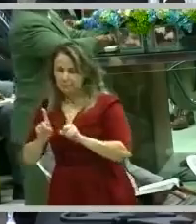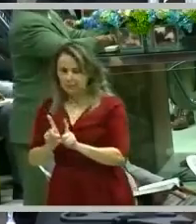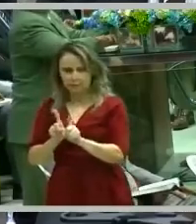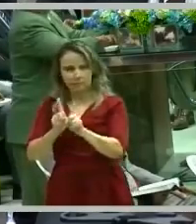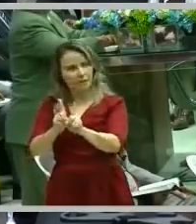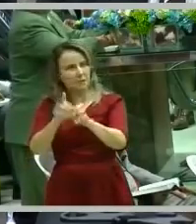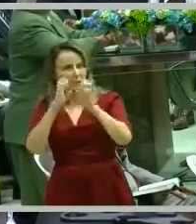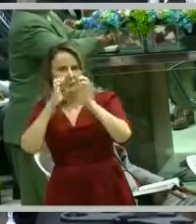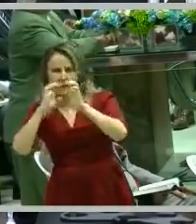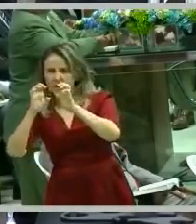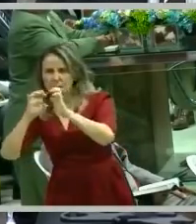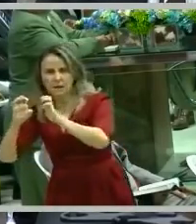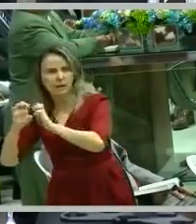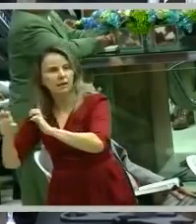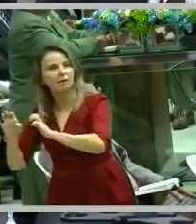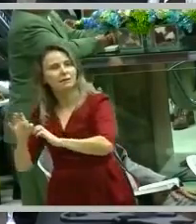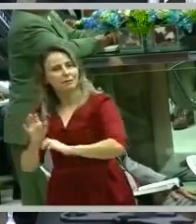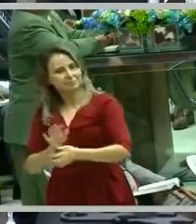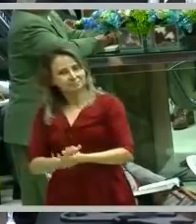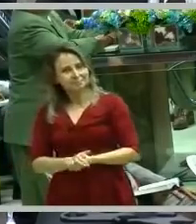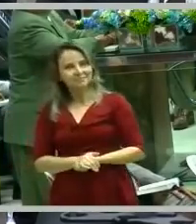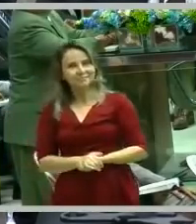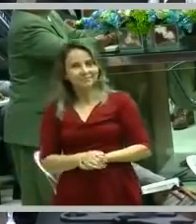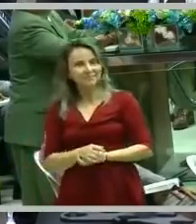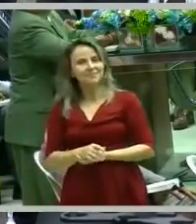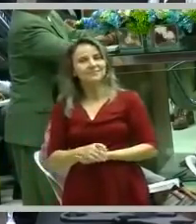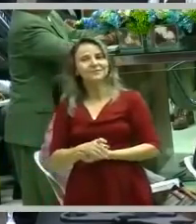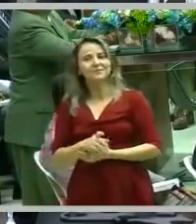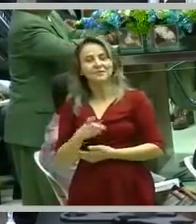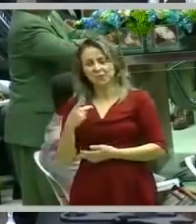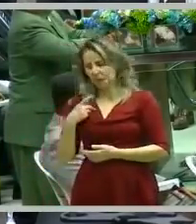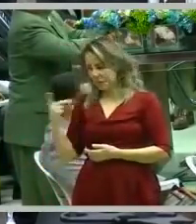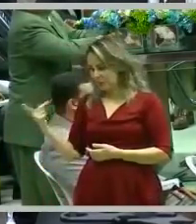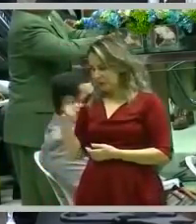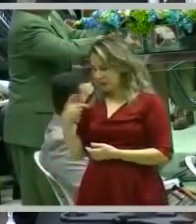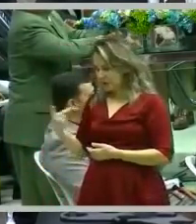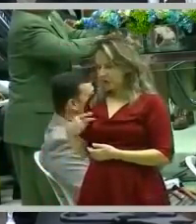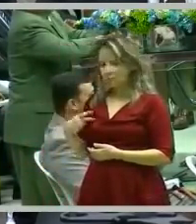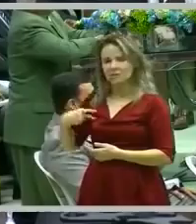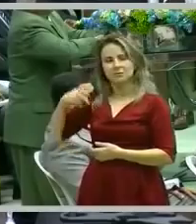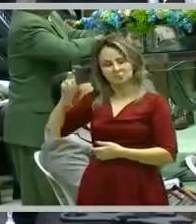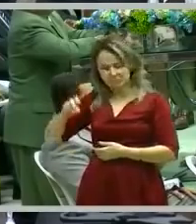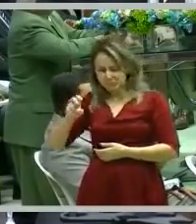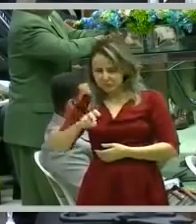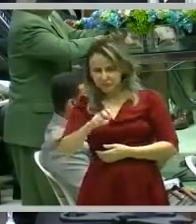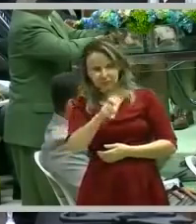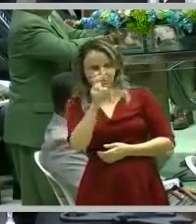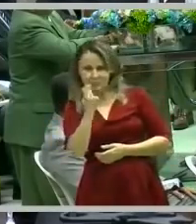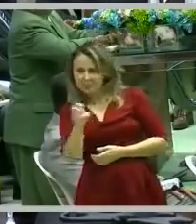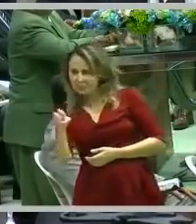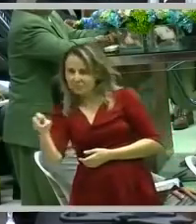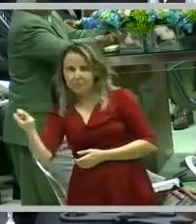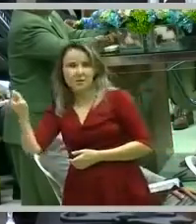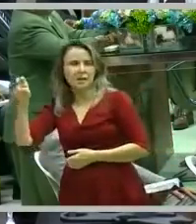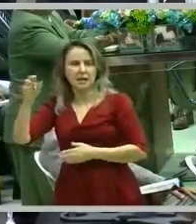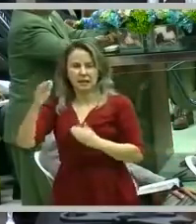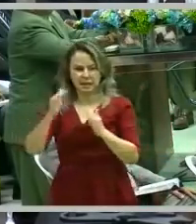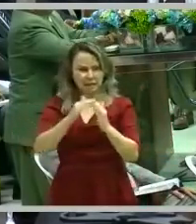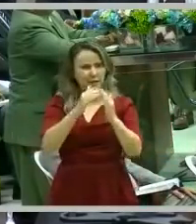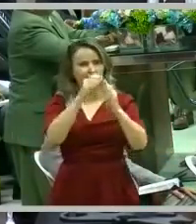cada grito que assombrava o povo. Mas a gente passava de lugar em lugar, eu e ele, de porta em porta, dentro do mato, dentro da